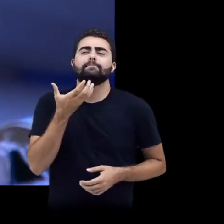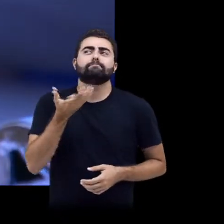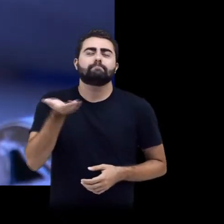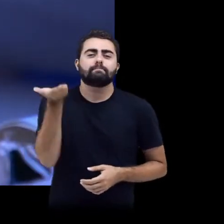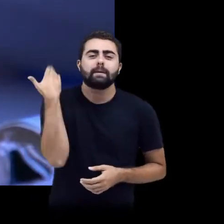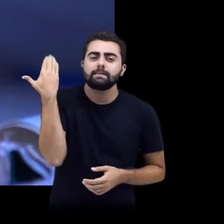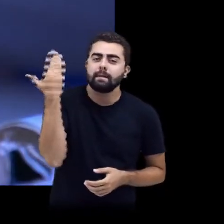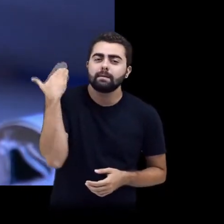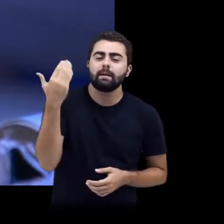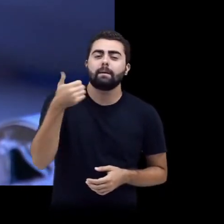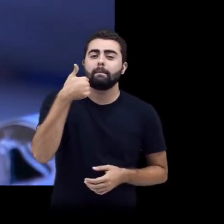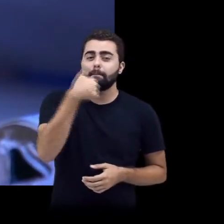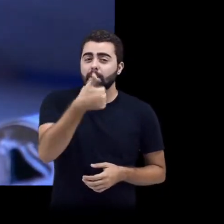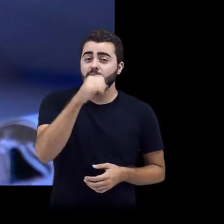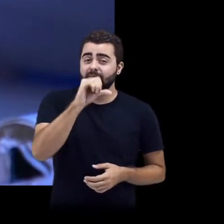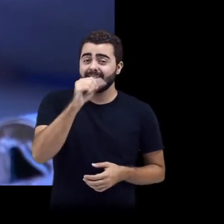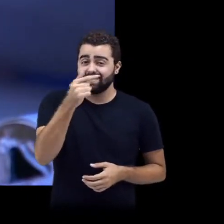de